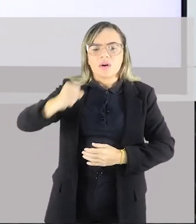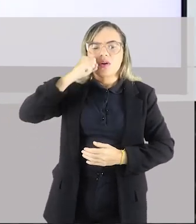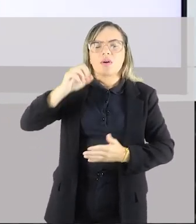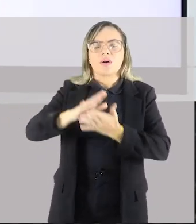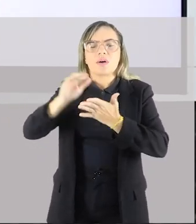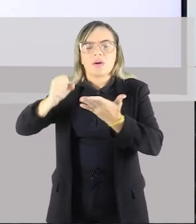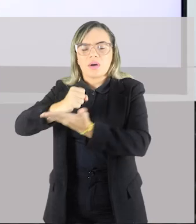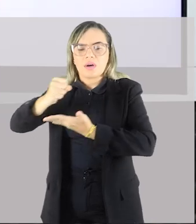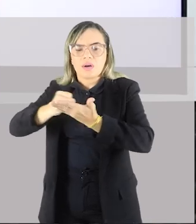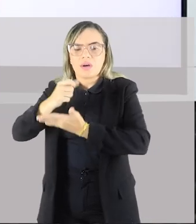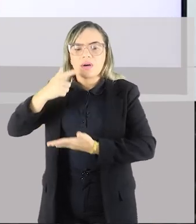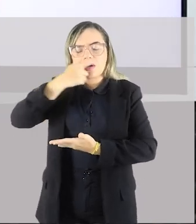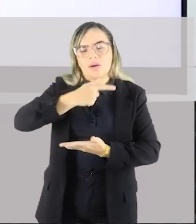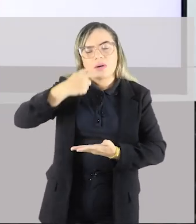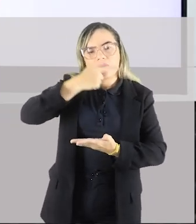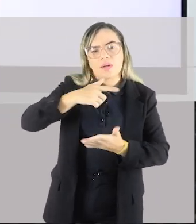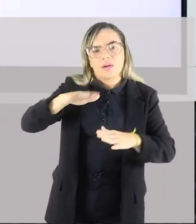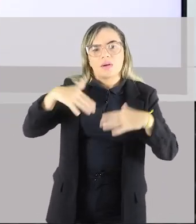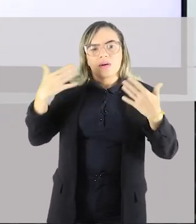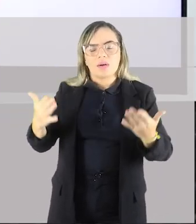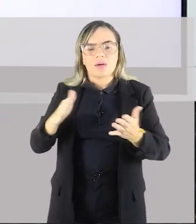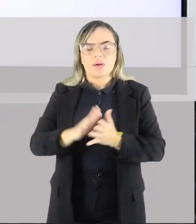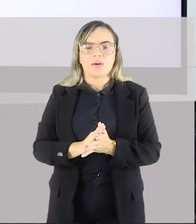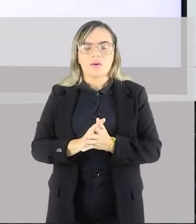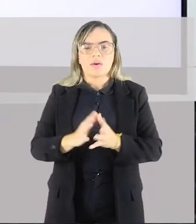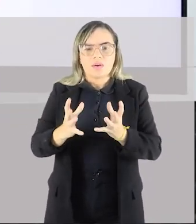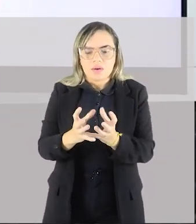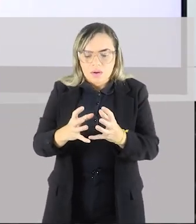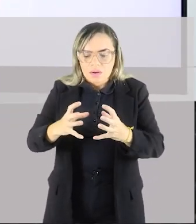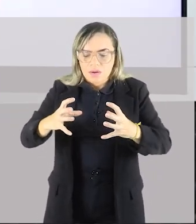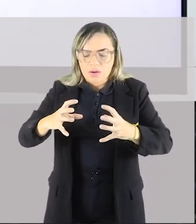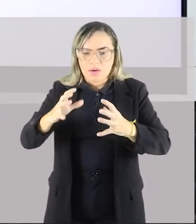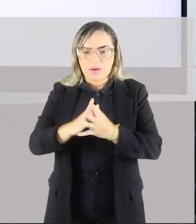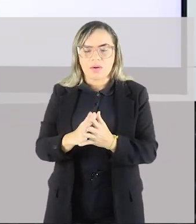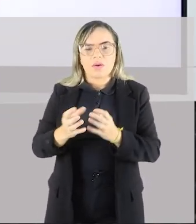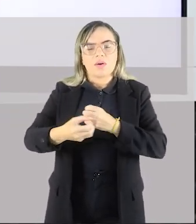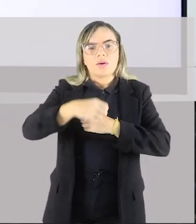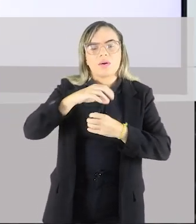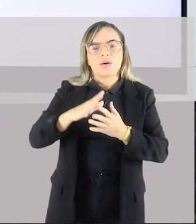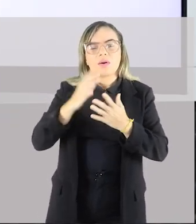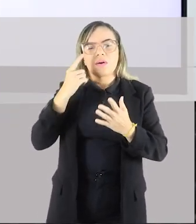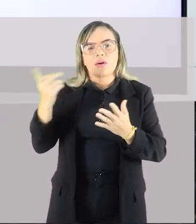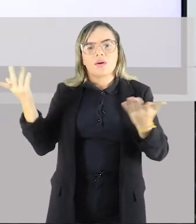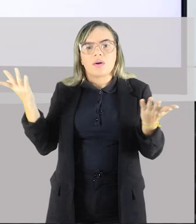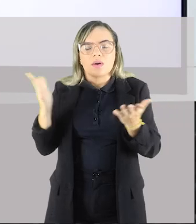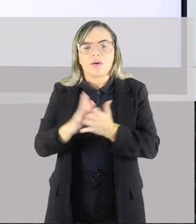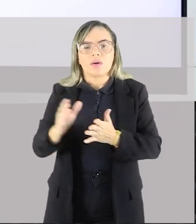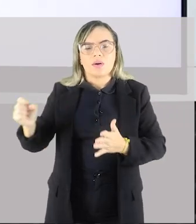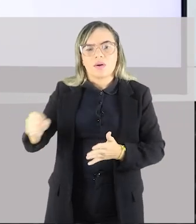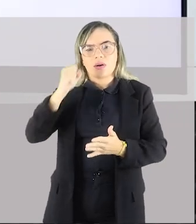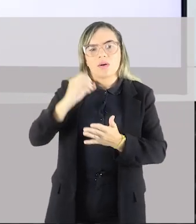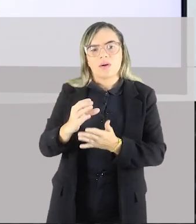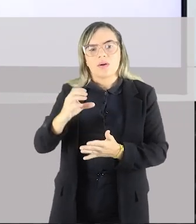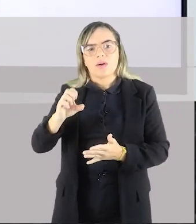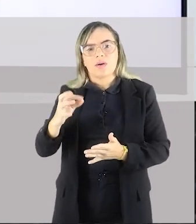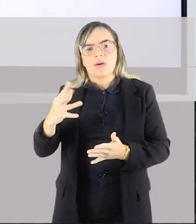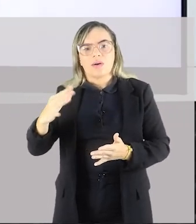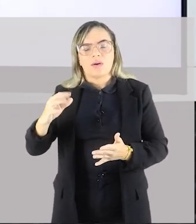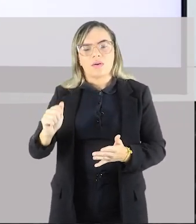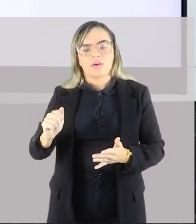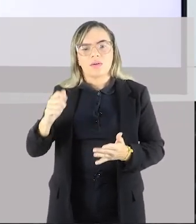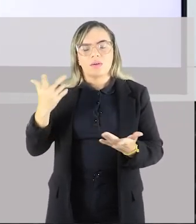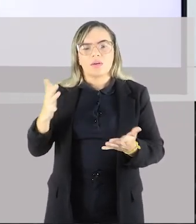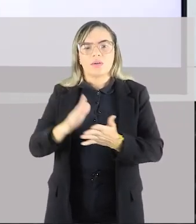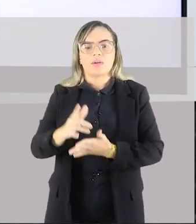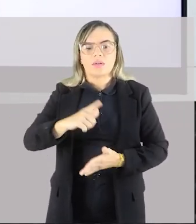né, de glicose que a gente dá para esse micro-organismo ali na cerveja? A cevada, certo?